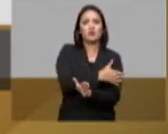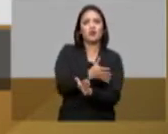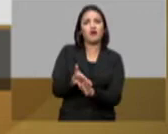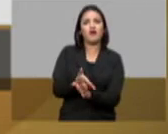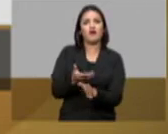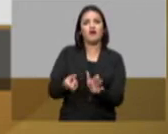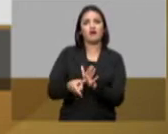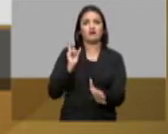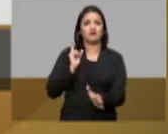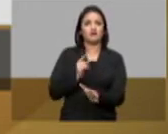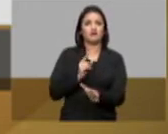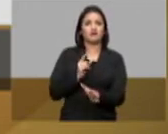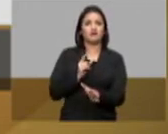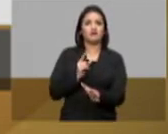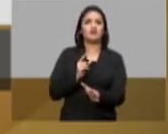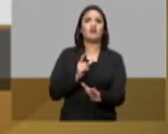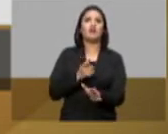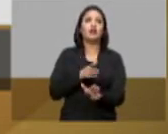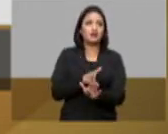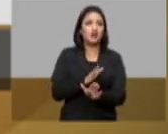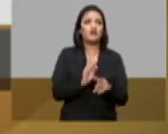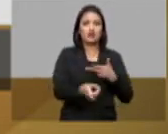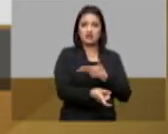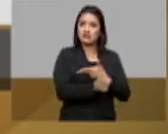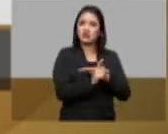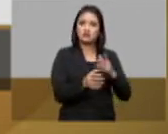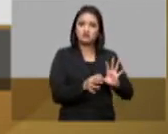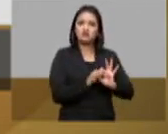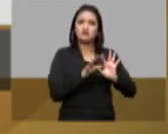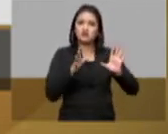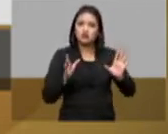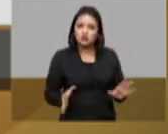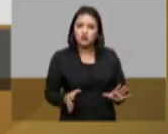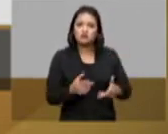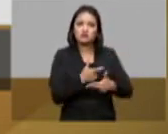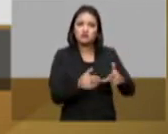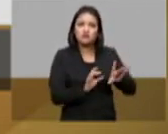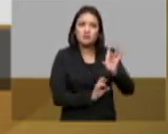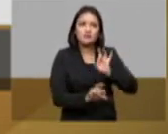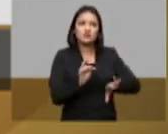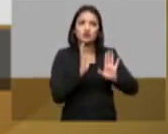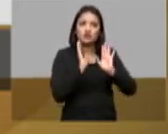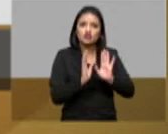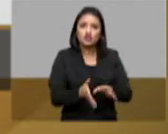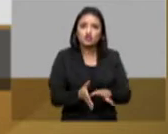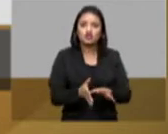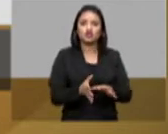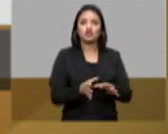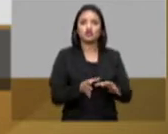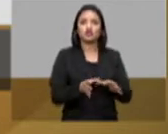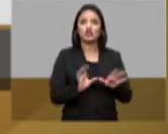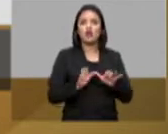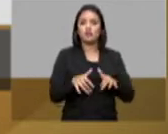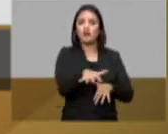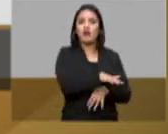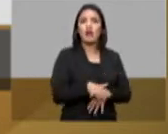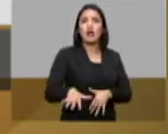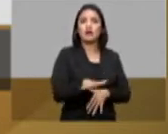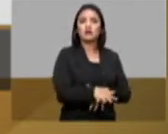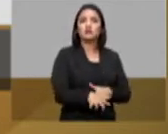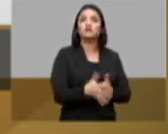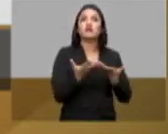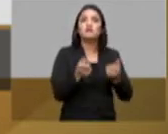delegação que foi outorgada ao Poder Executivo e, portanto, dos regimes especiais que já foram aderidos por todo pelos